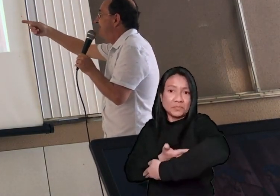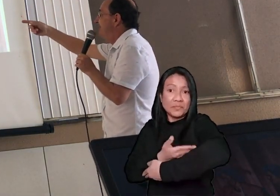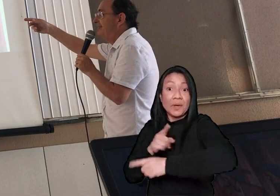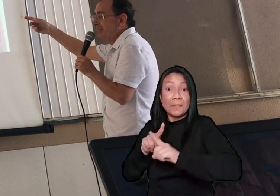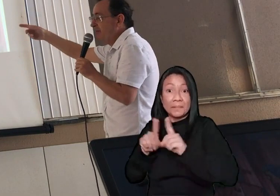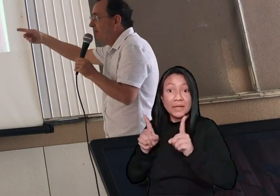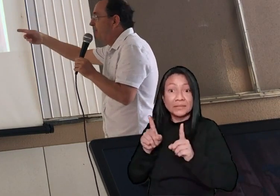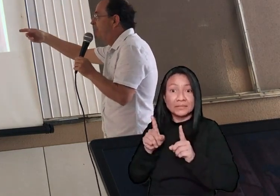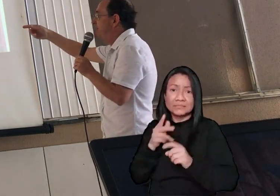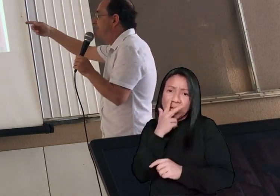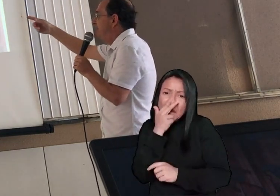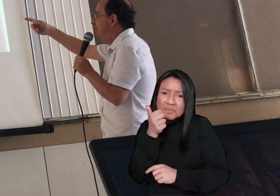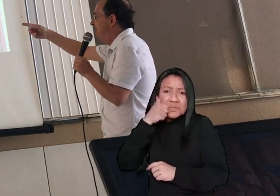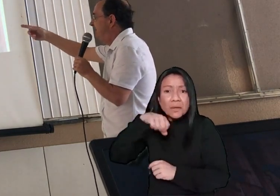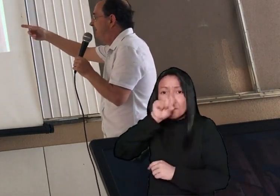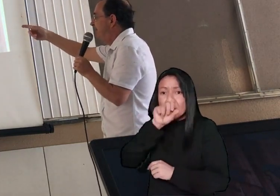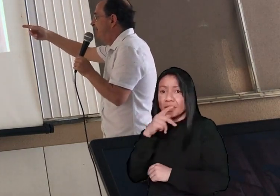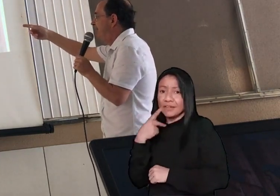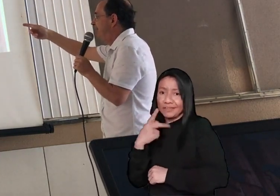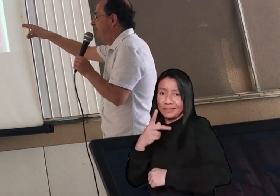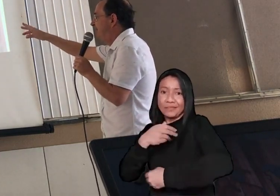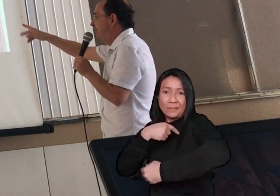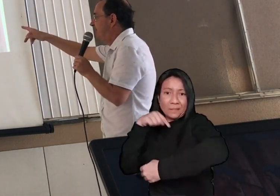bebê está em Beltrão, tem